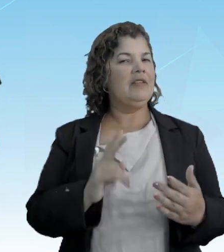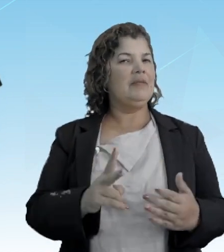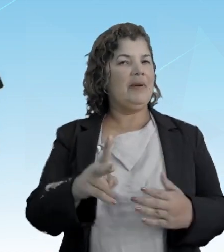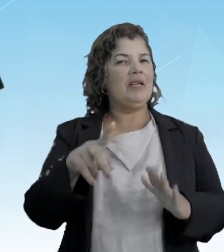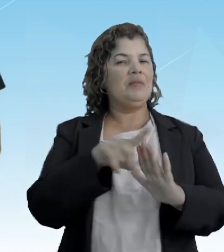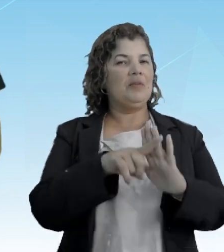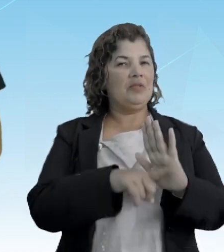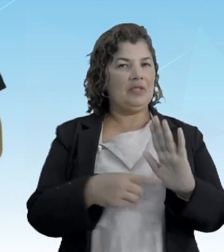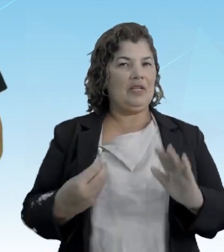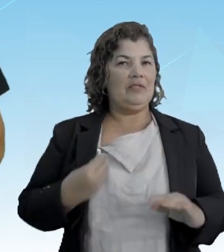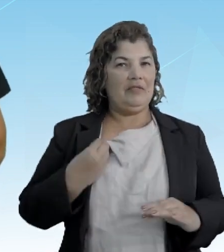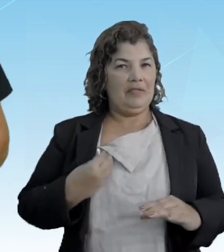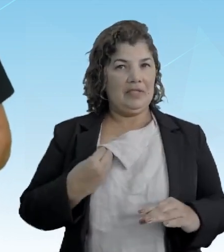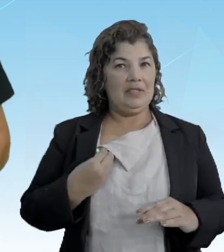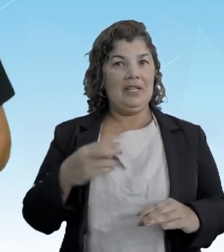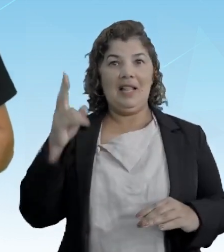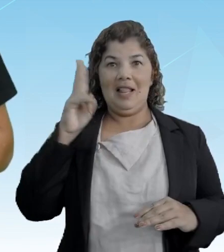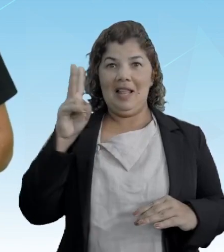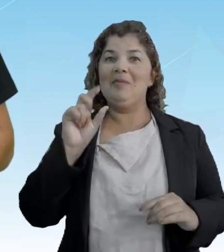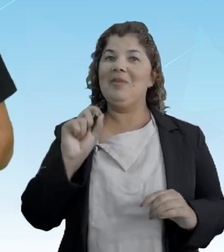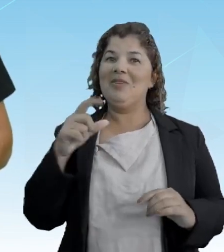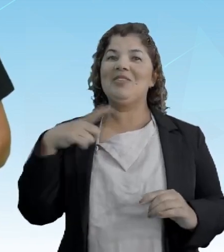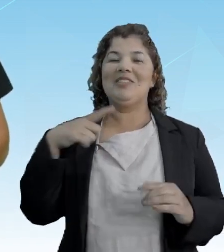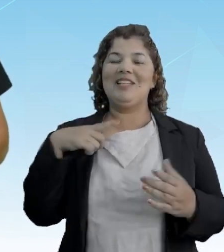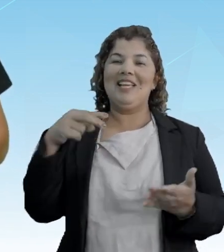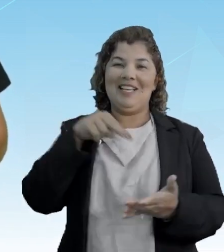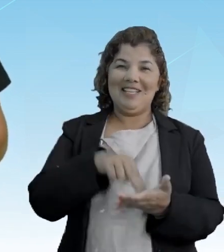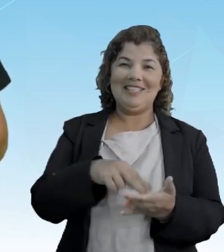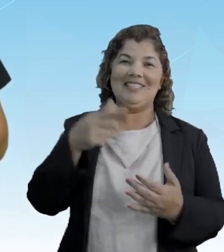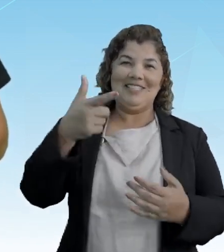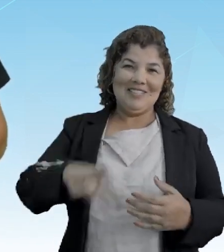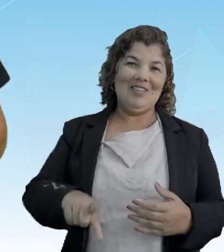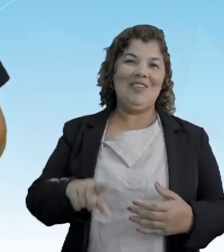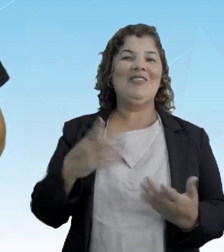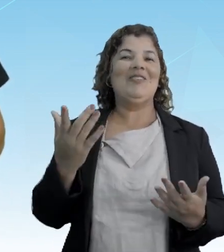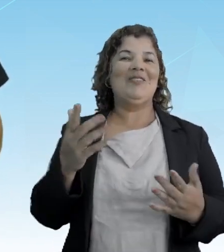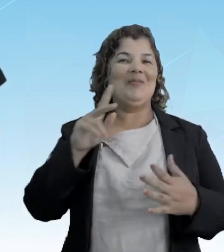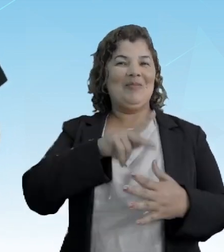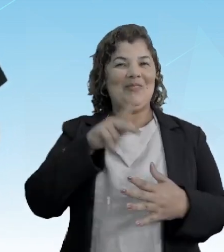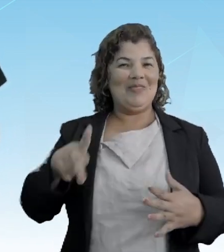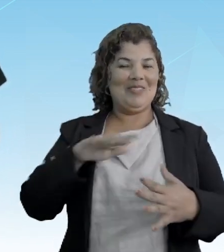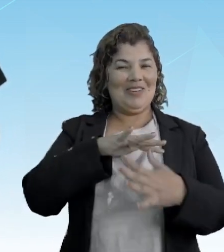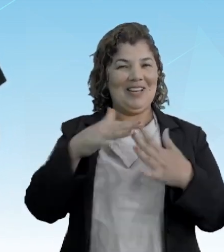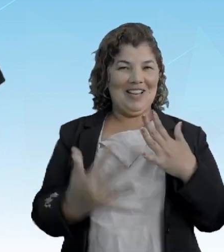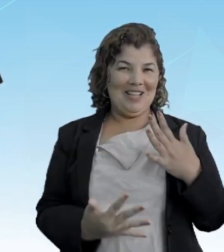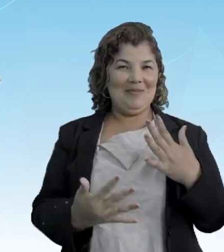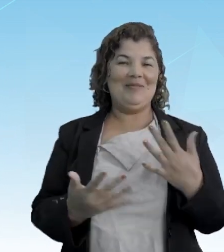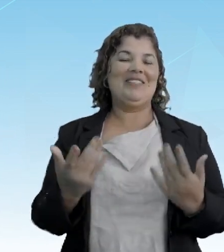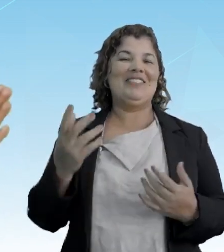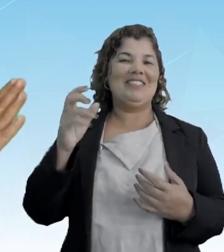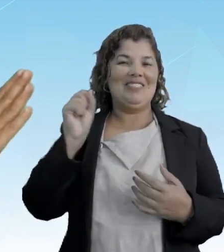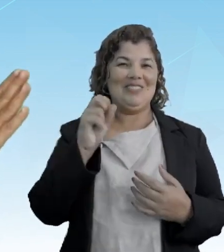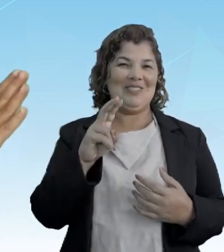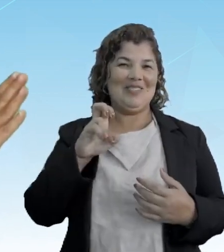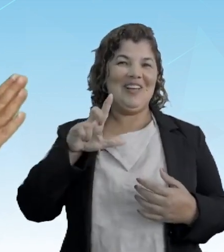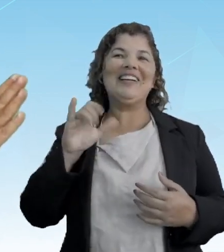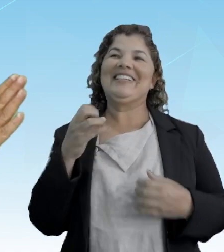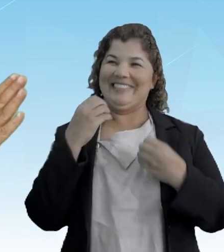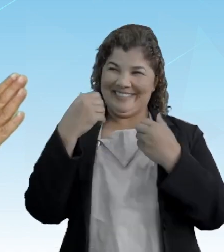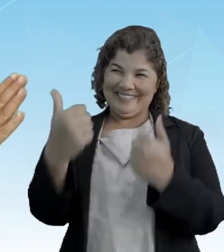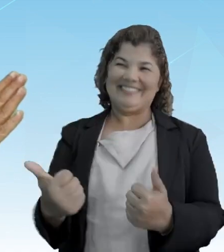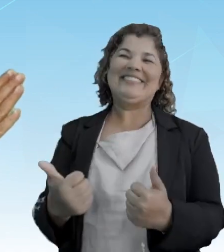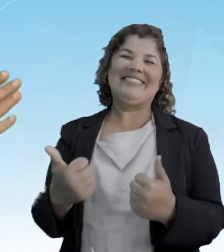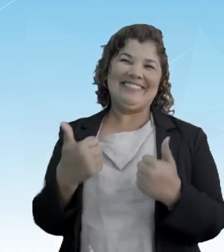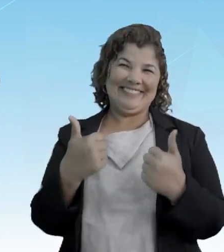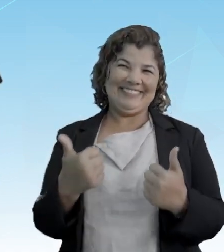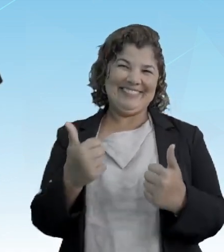projeto de vida. E lembrar que hoje nós temos a presença, mais uma vez, da nossa professora de Libras, a professora Sueli. Tudo bom,